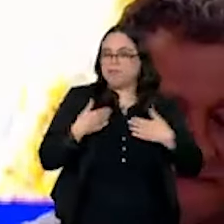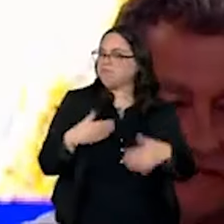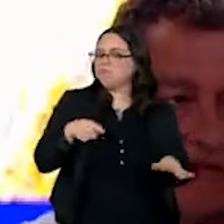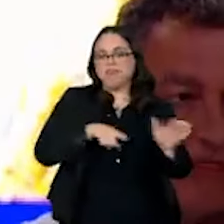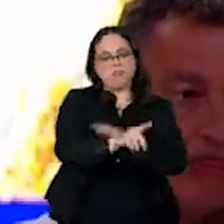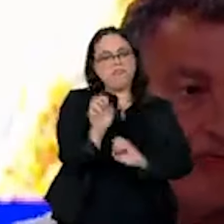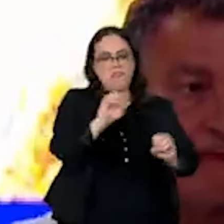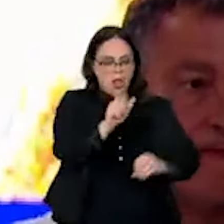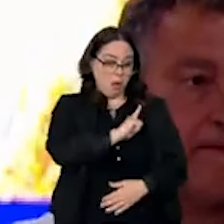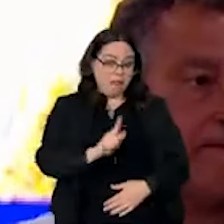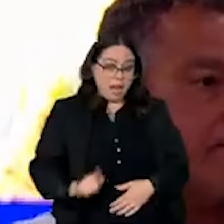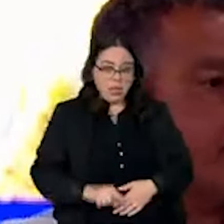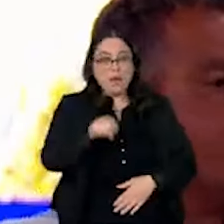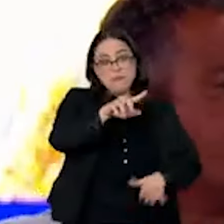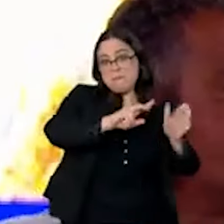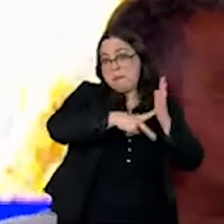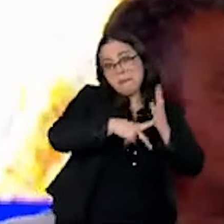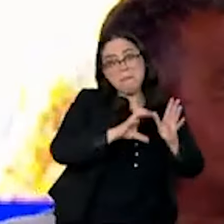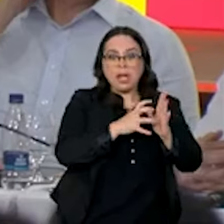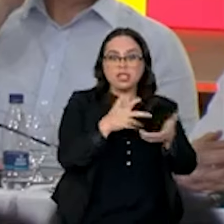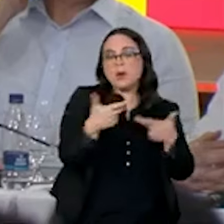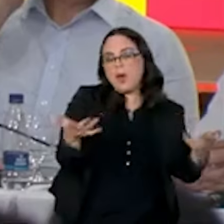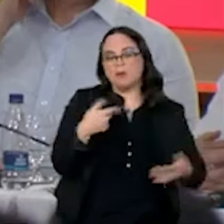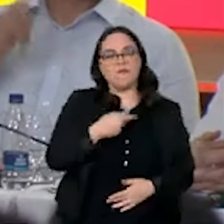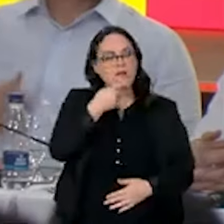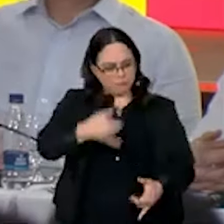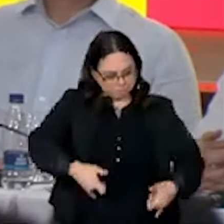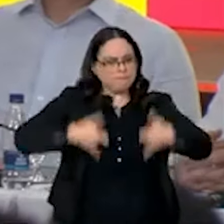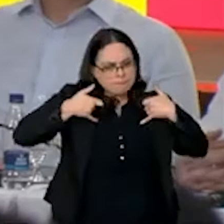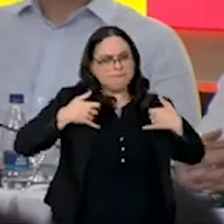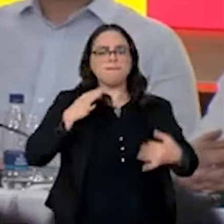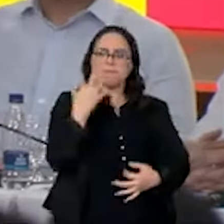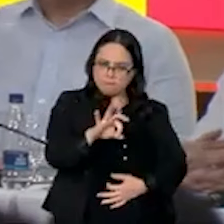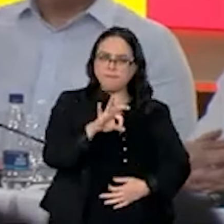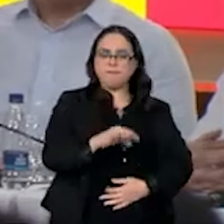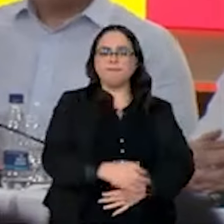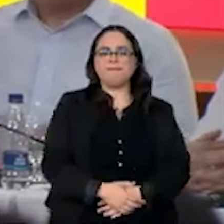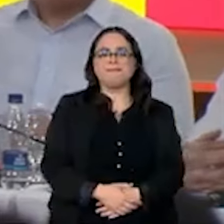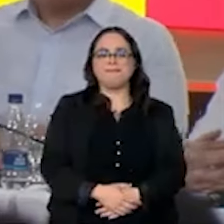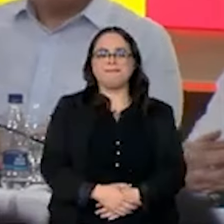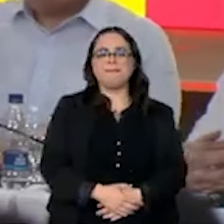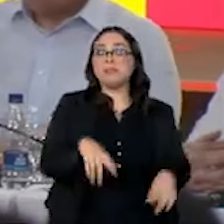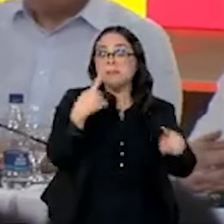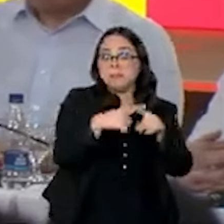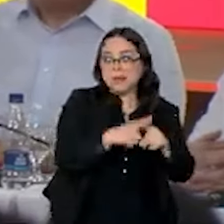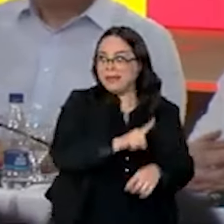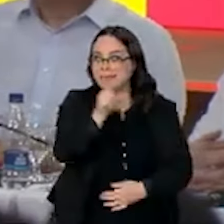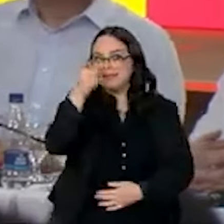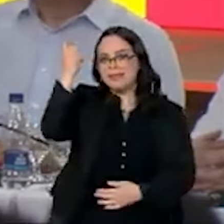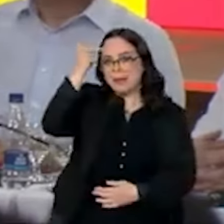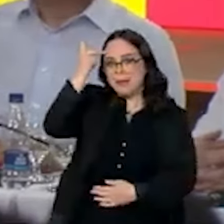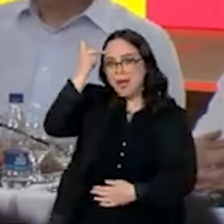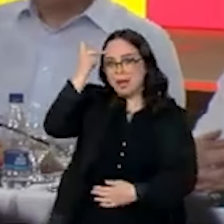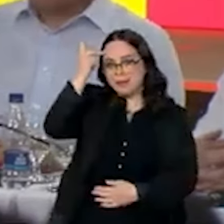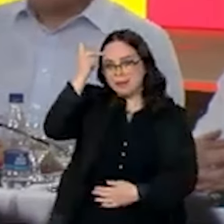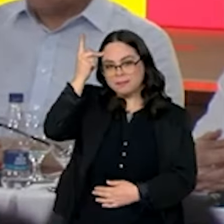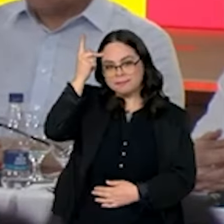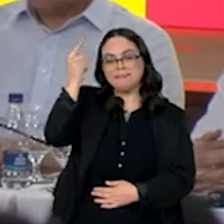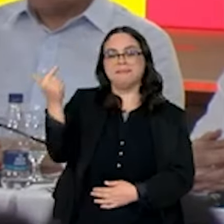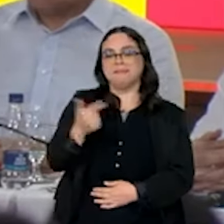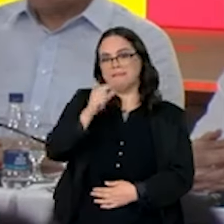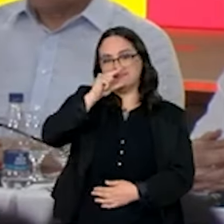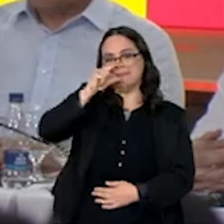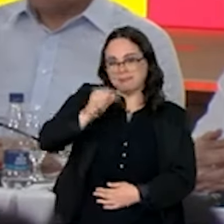governador, e eu falo com muito orgulho, governador, falo com muito orgulho. Porque lá em São Paulo, o Alckmin, quando